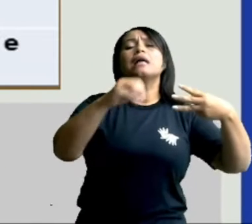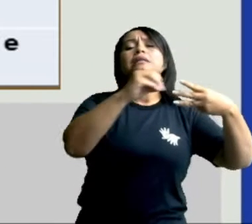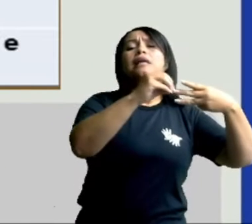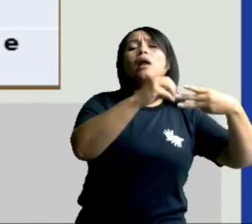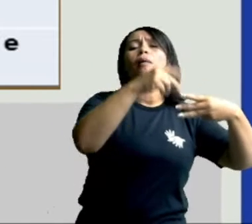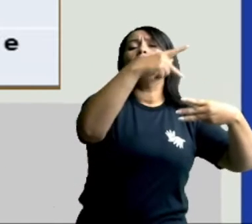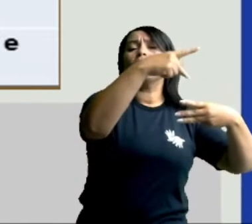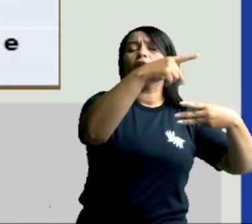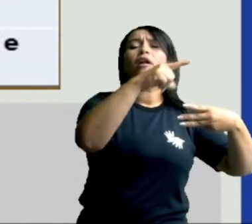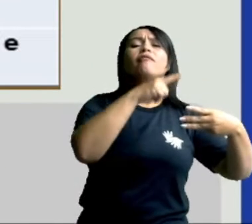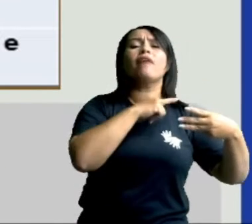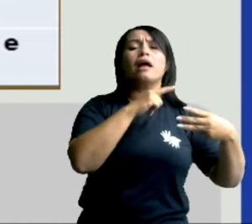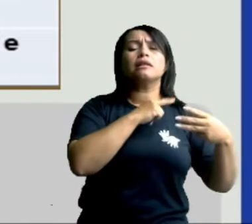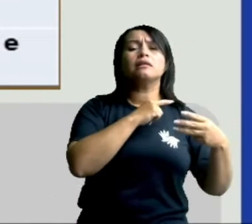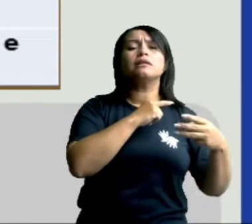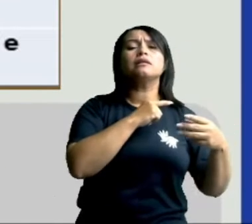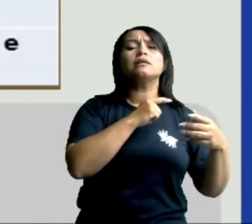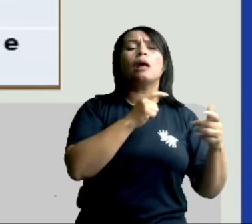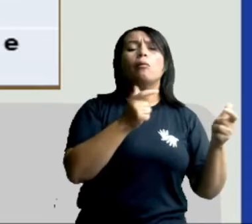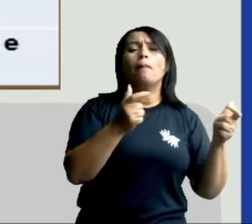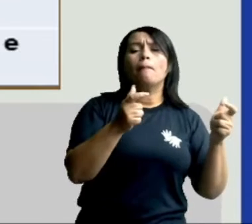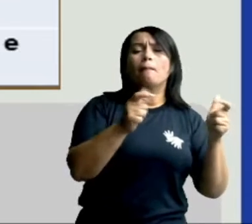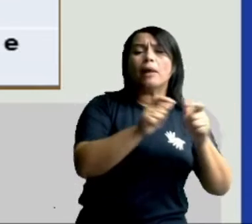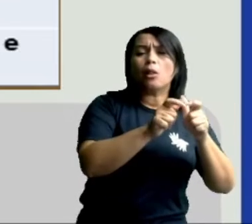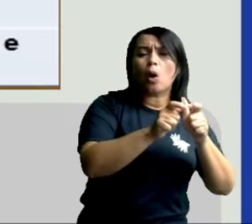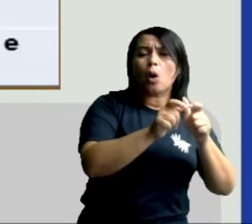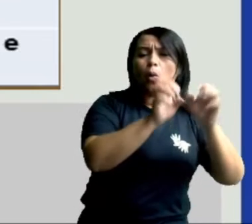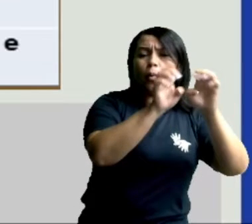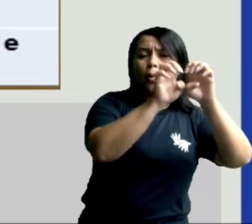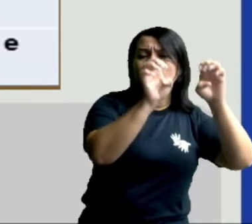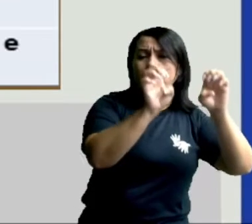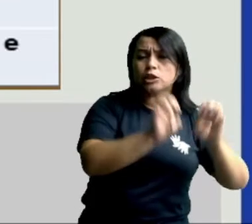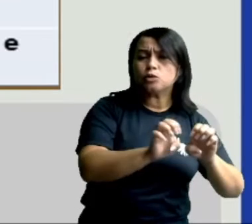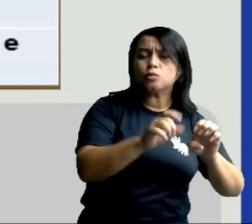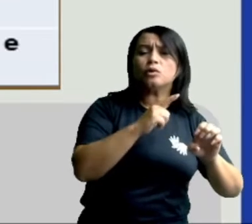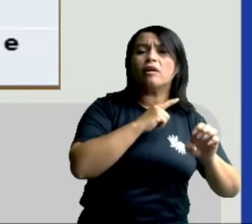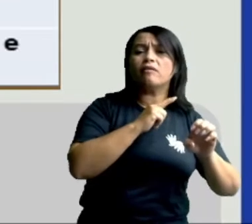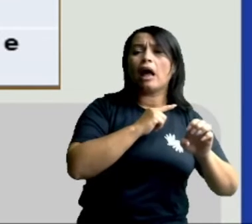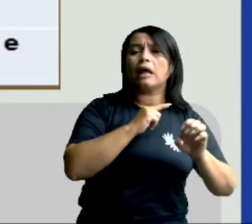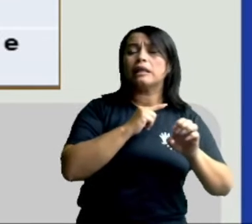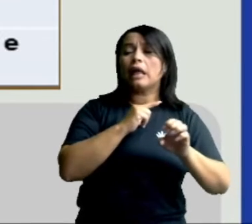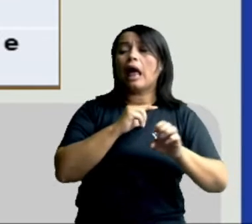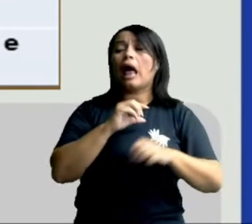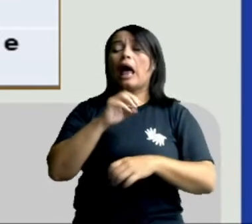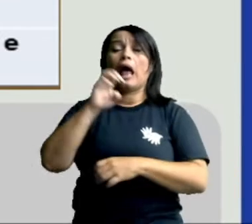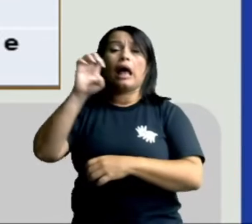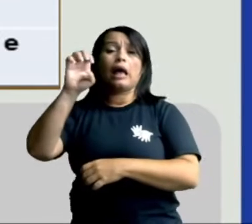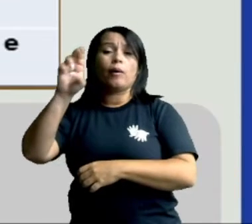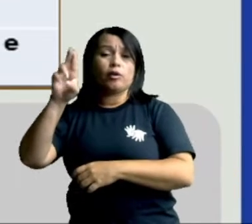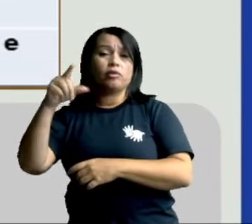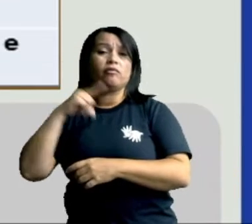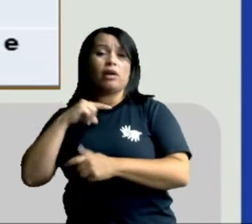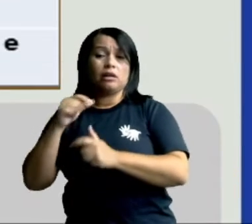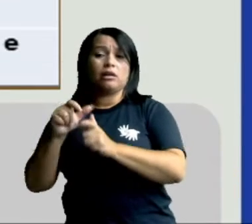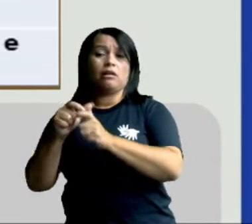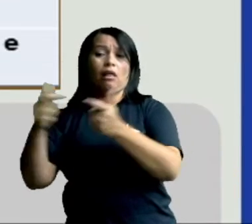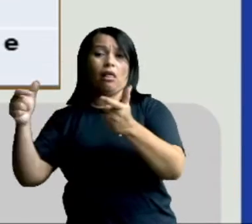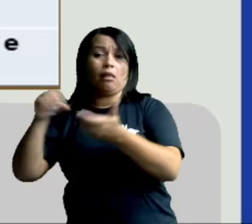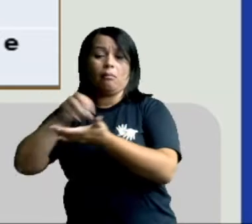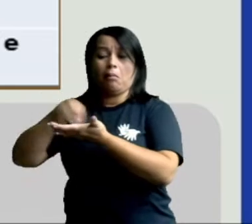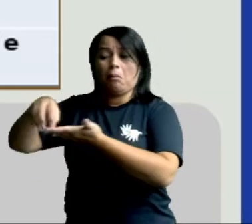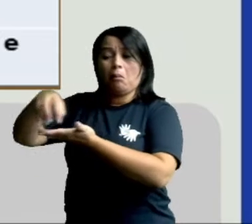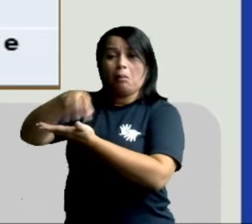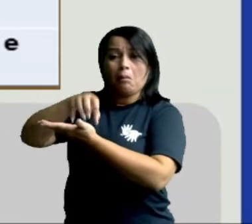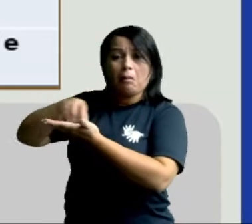procarionte ela vai ter uma menor estrutura, né? A eucarionte ela vai ter uma estrutura bem maior, porque ela é toda